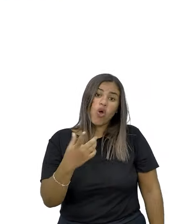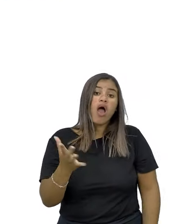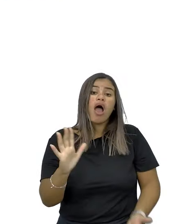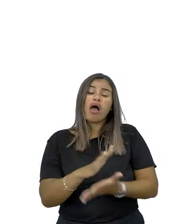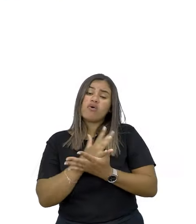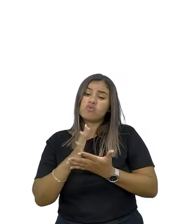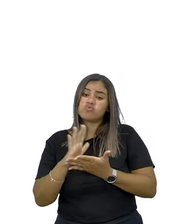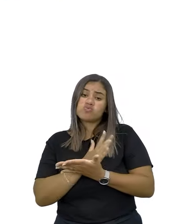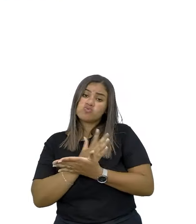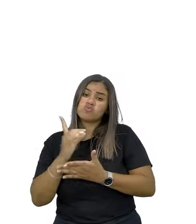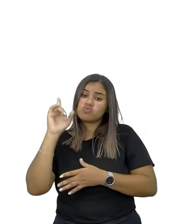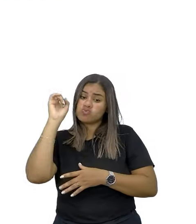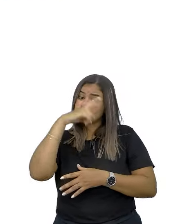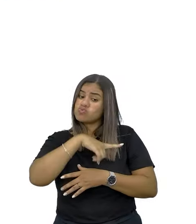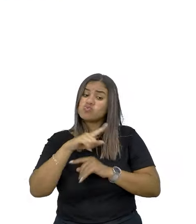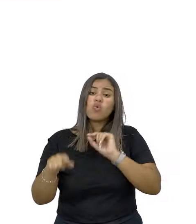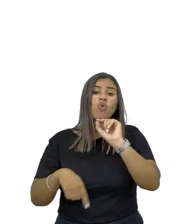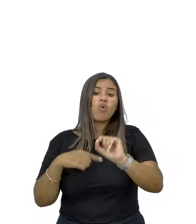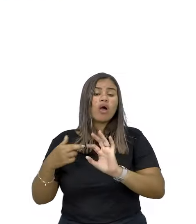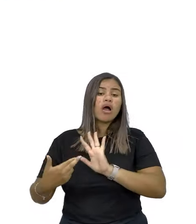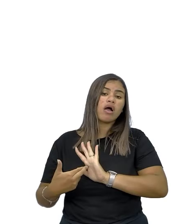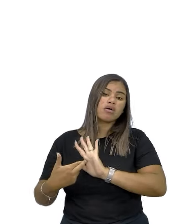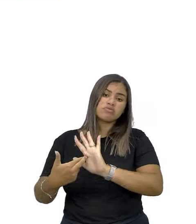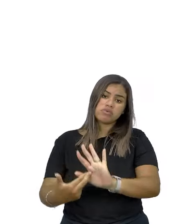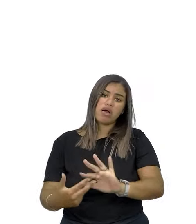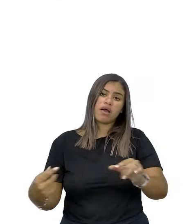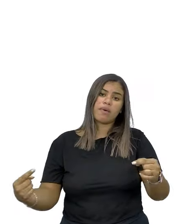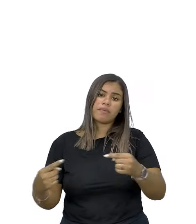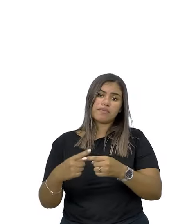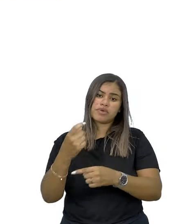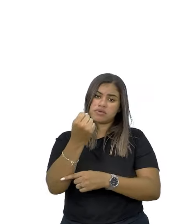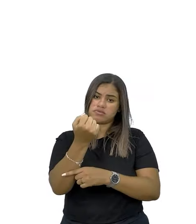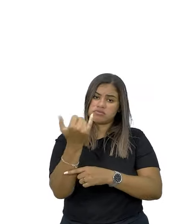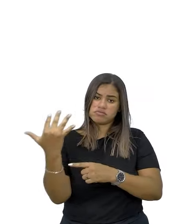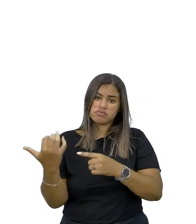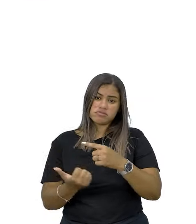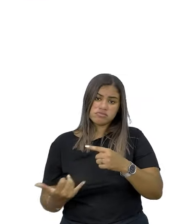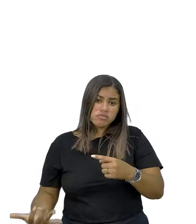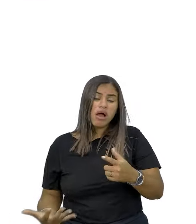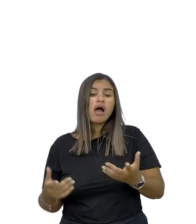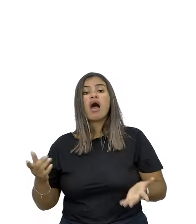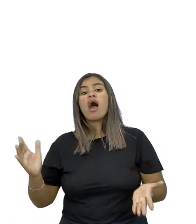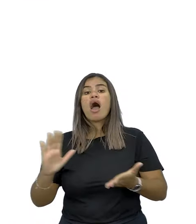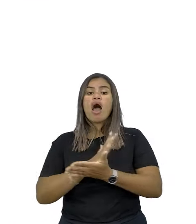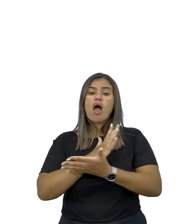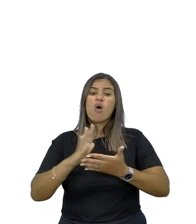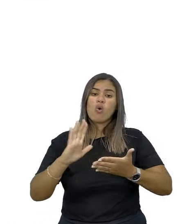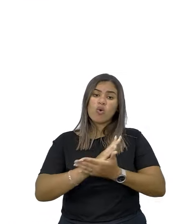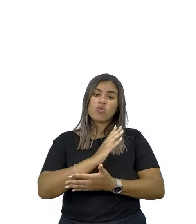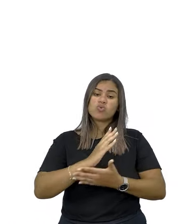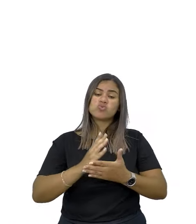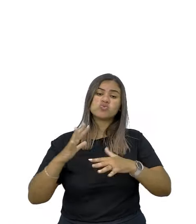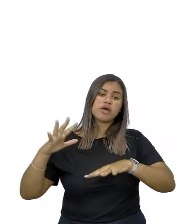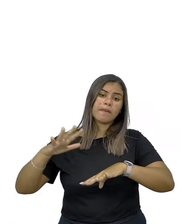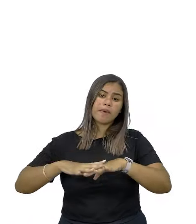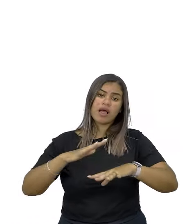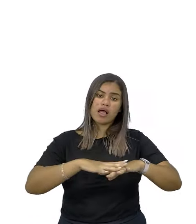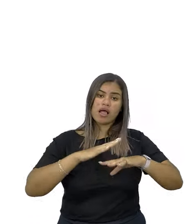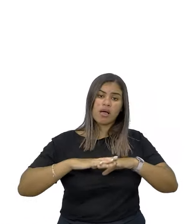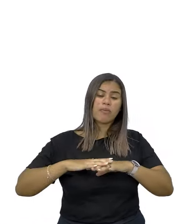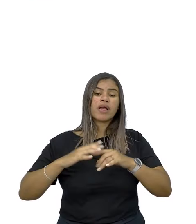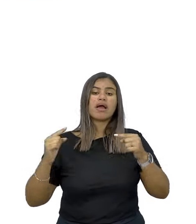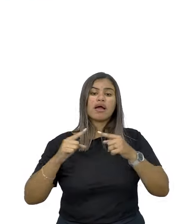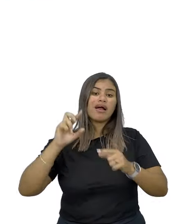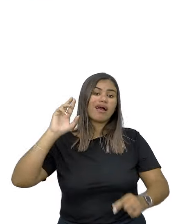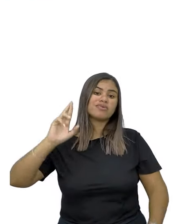têm dificuldade, vamos supor, de representar um número na forma fracionária. Outros têm dificuldade de fazer operações com dos números